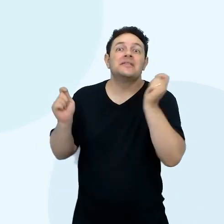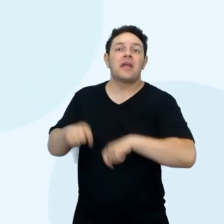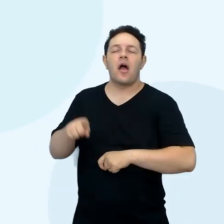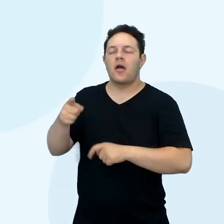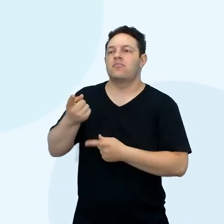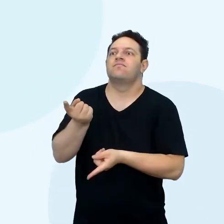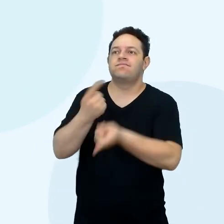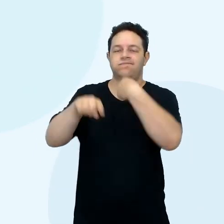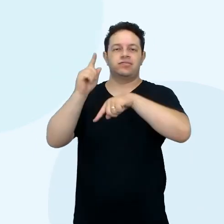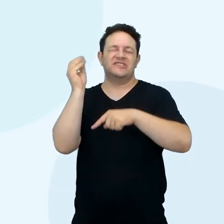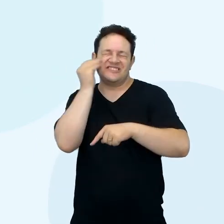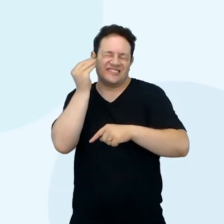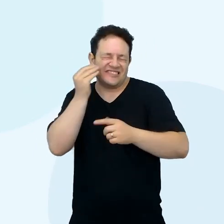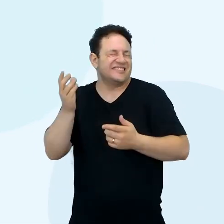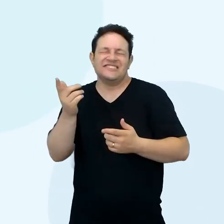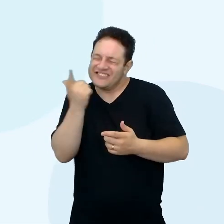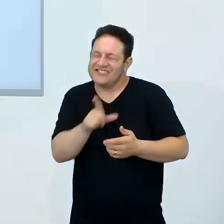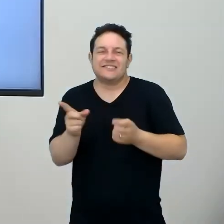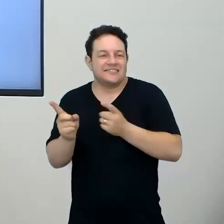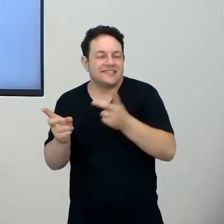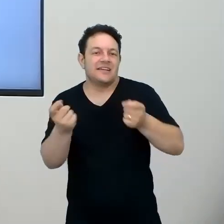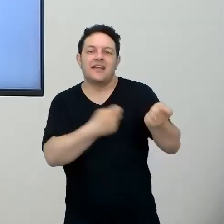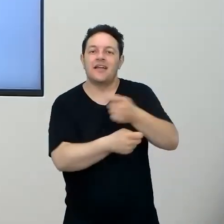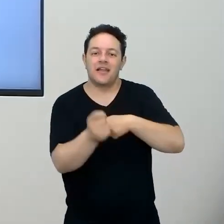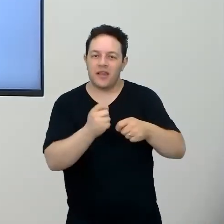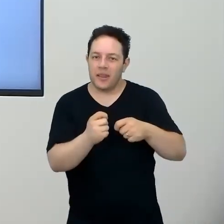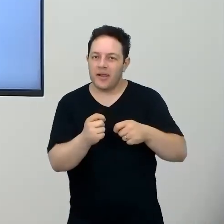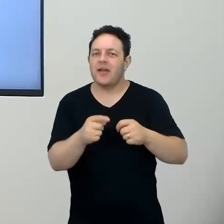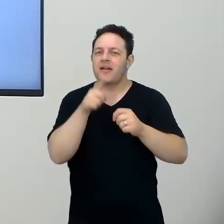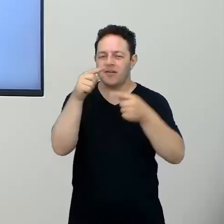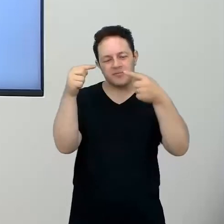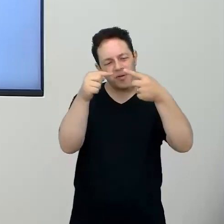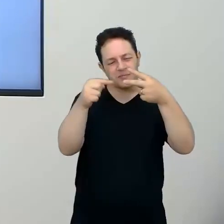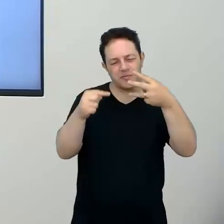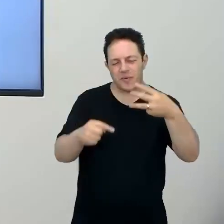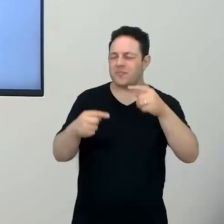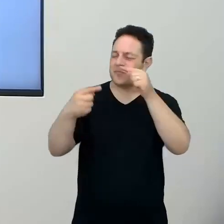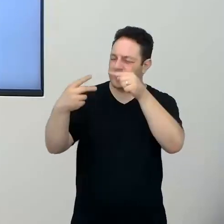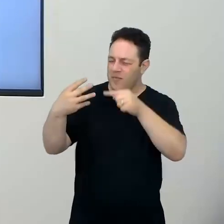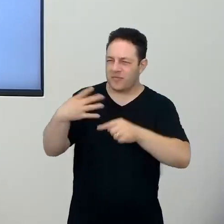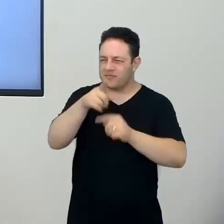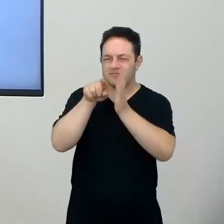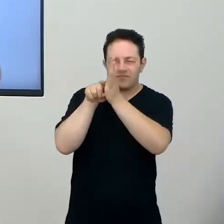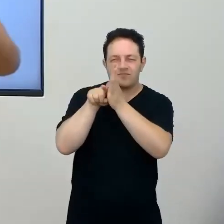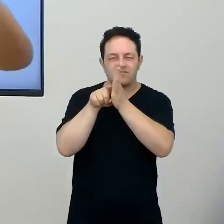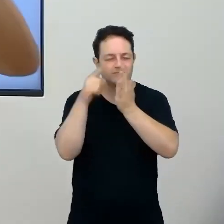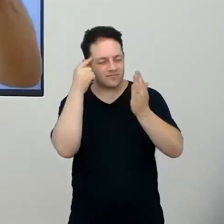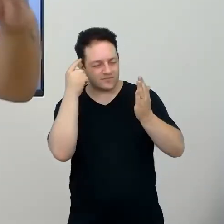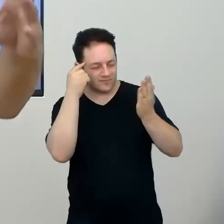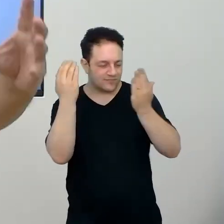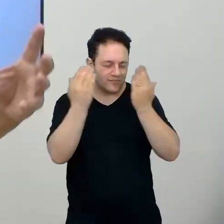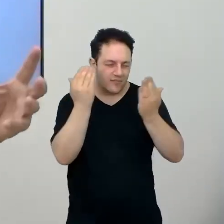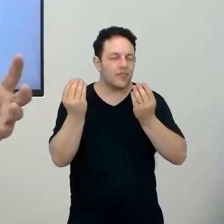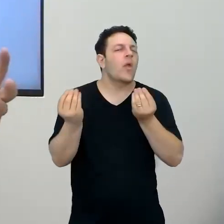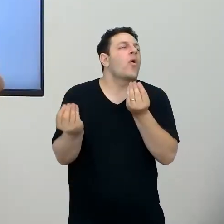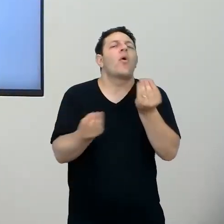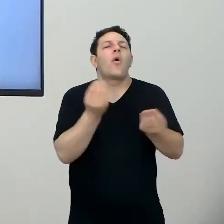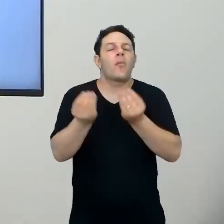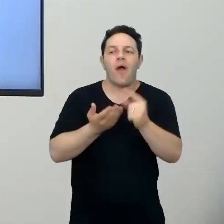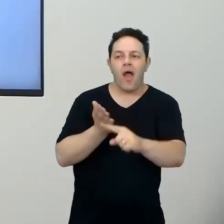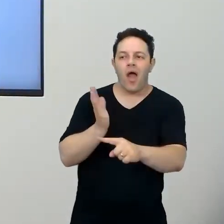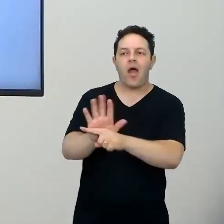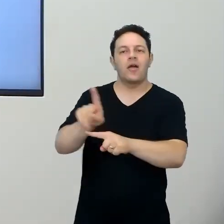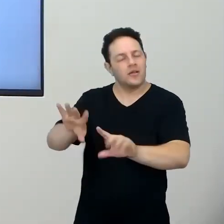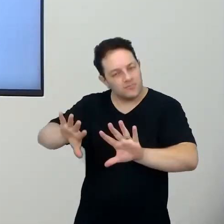Então, analisando esses pontos, né? O que mais que a gente poderia apontar? O que a gente poderia fazer para